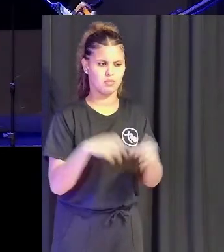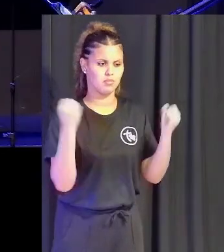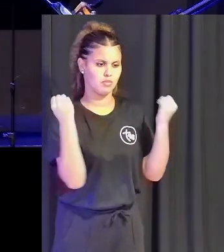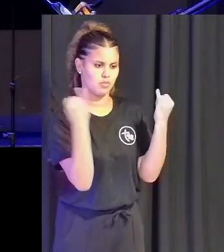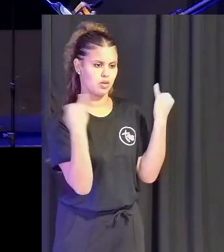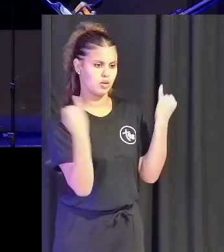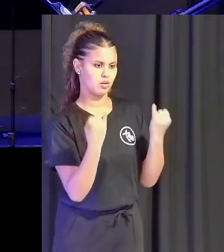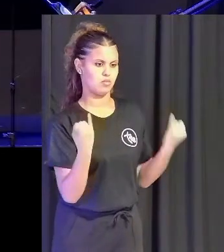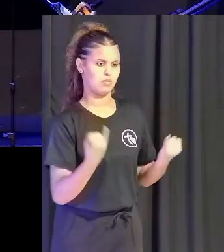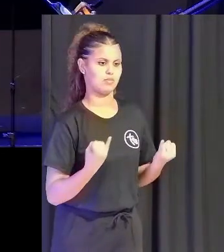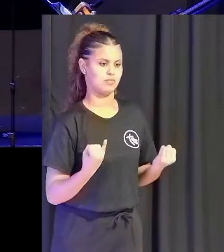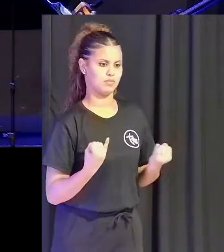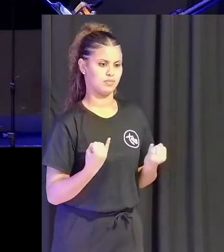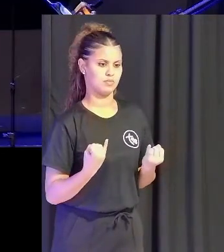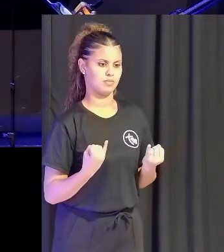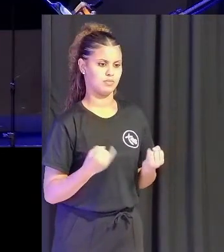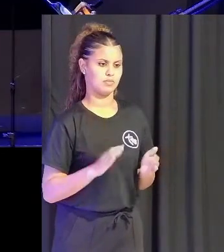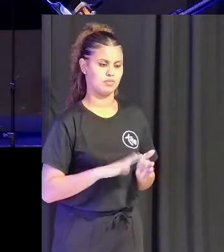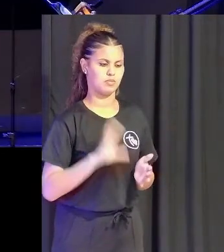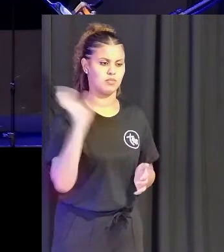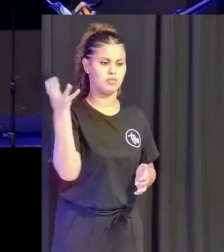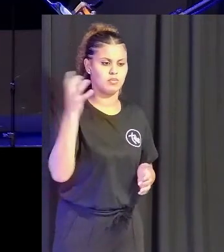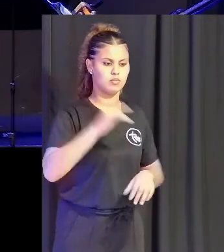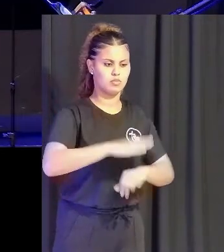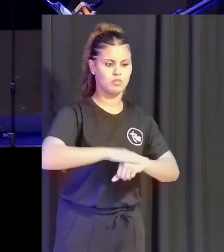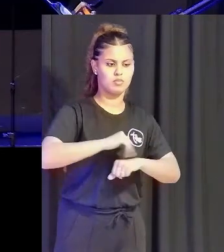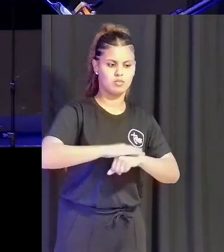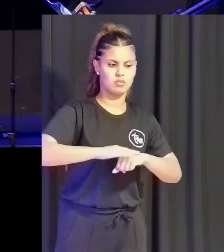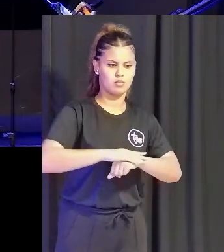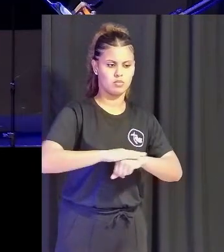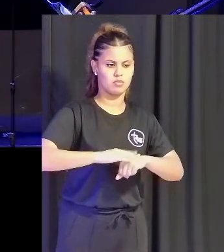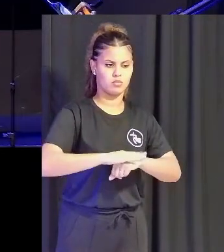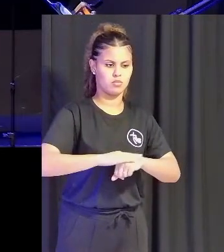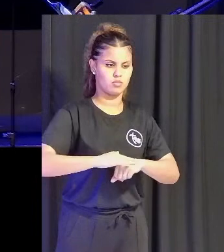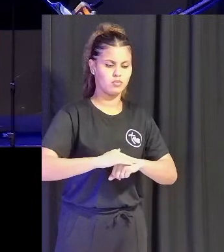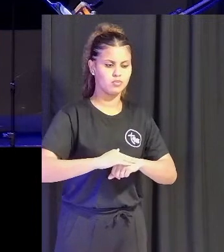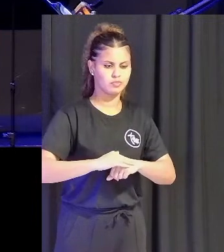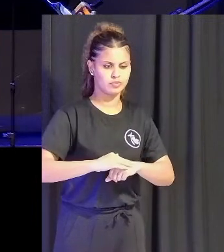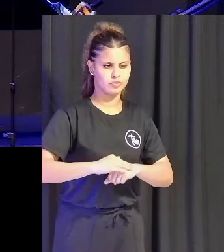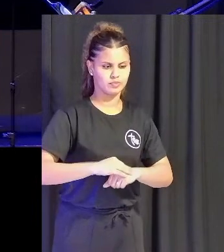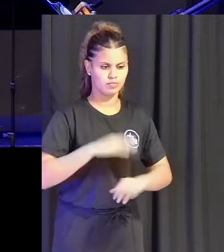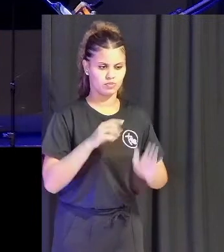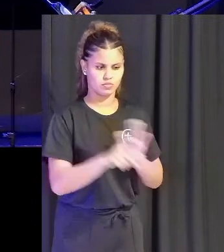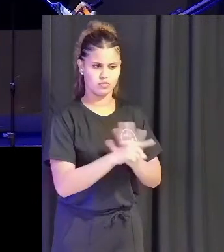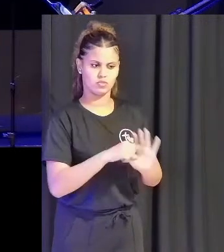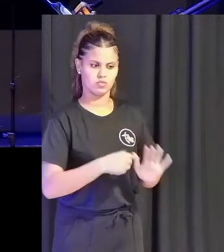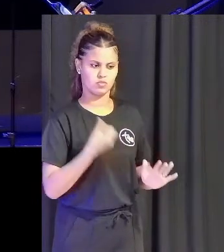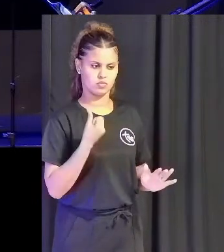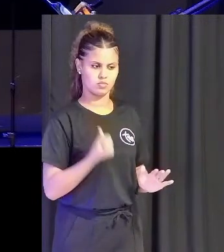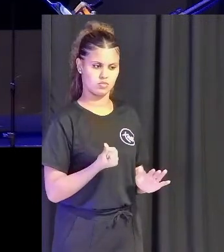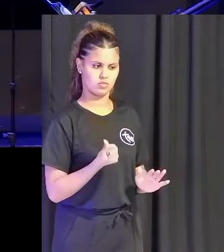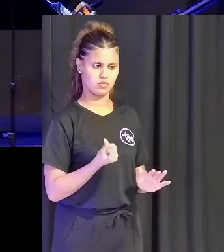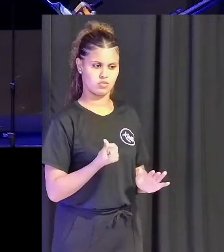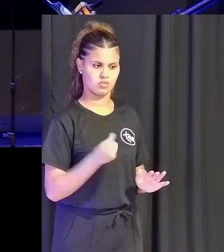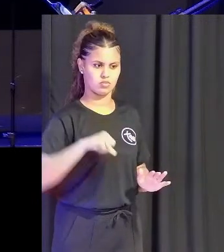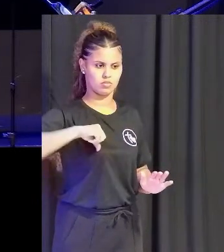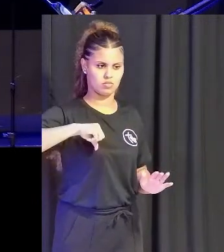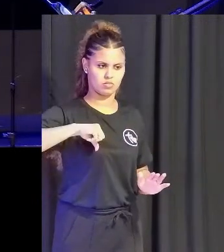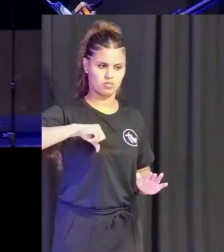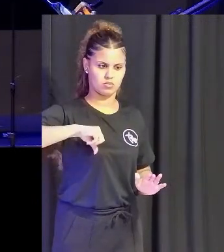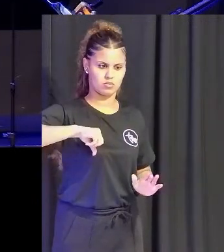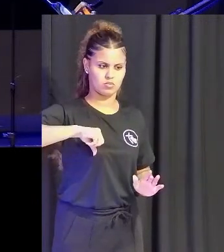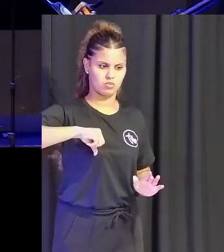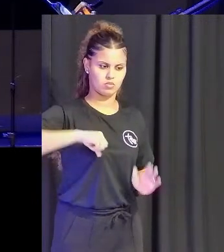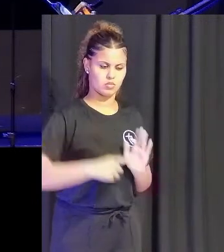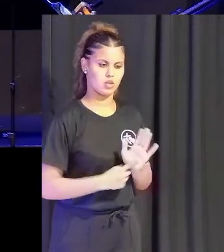sido idólatras. O versículo 9 vai fazer uma referência a Êxodo 17, 2, que eles